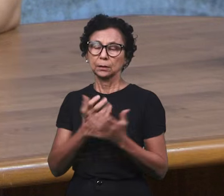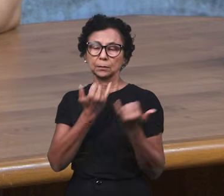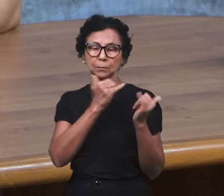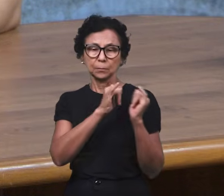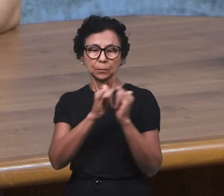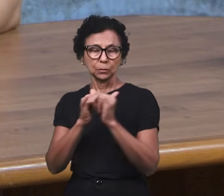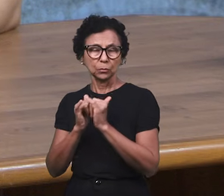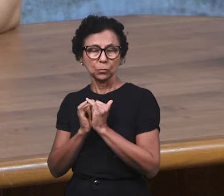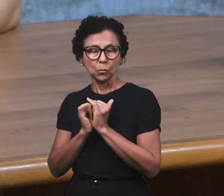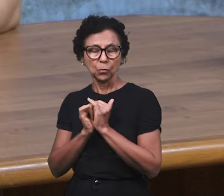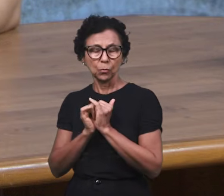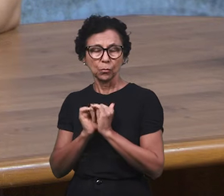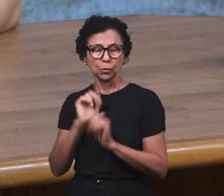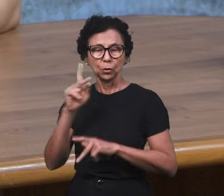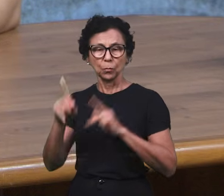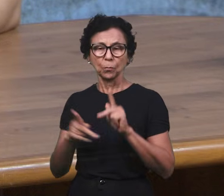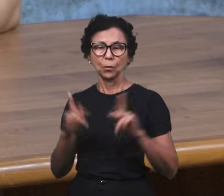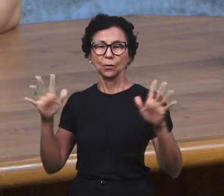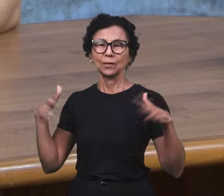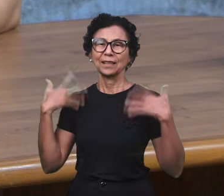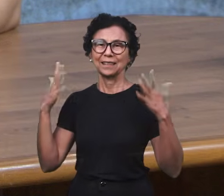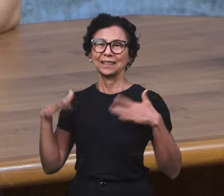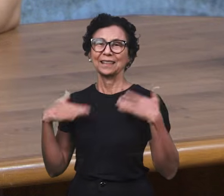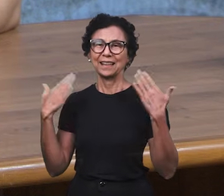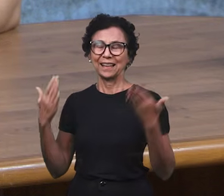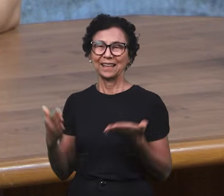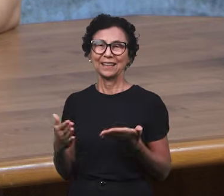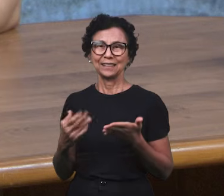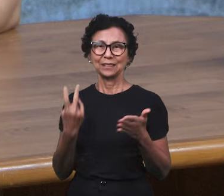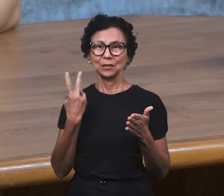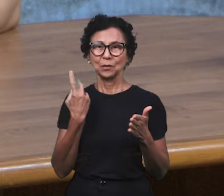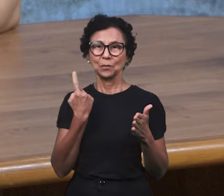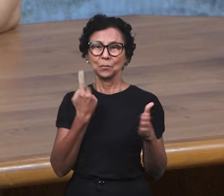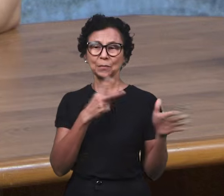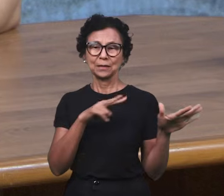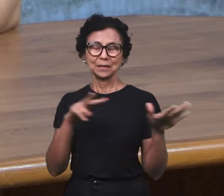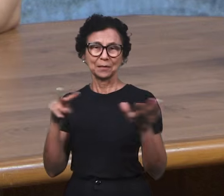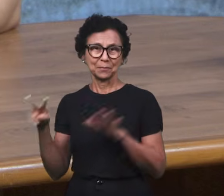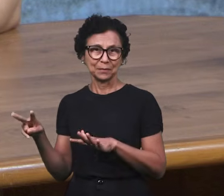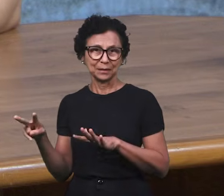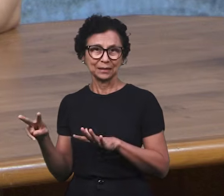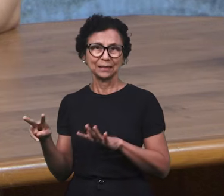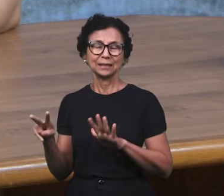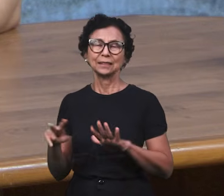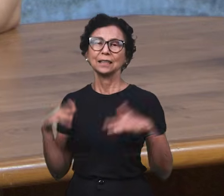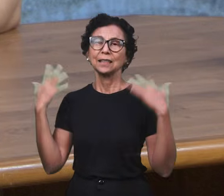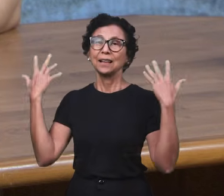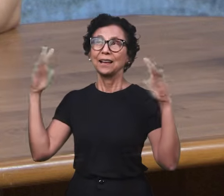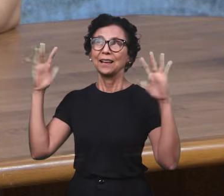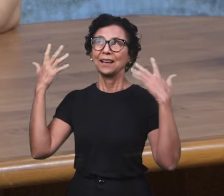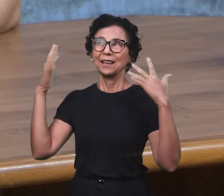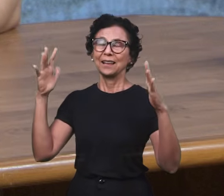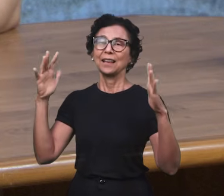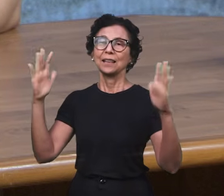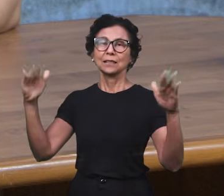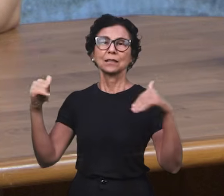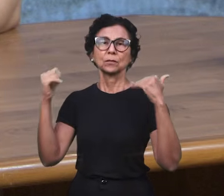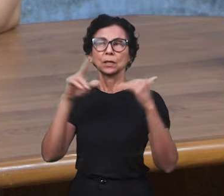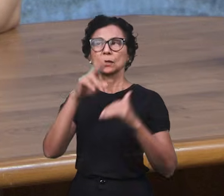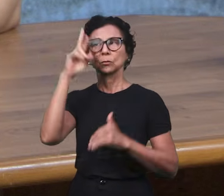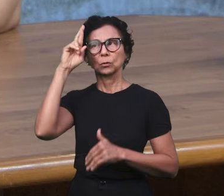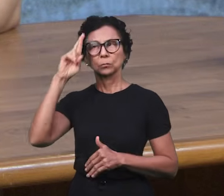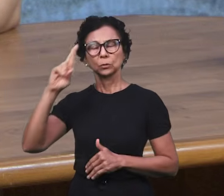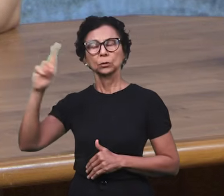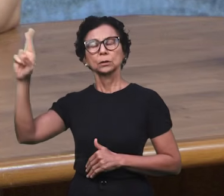grande alegria. E os levitas e os sacerdotes louvaram ao Senhor de dia em